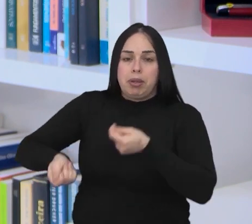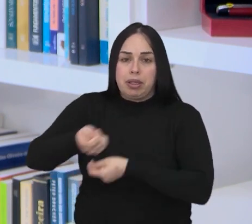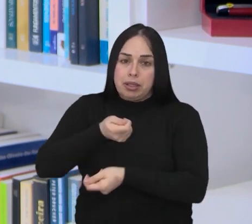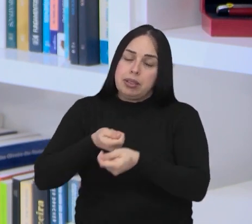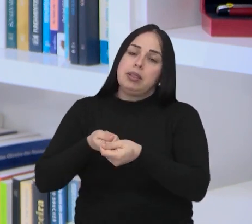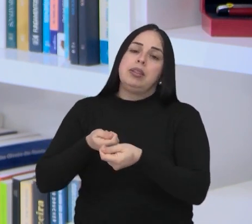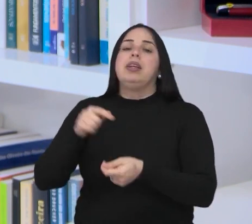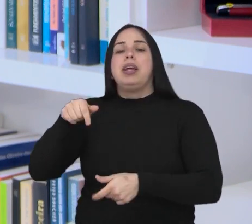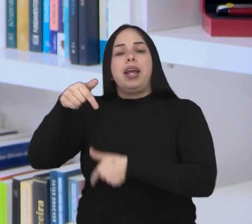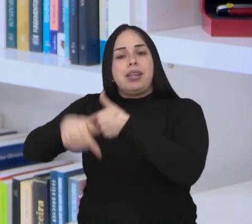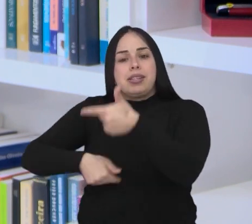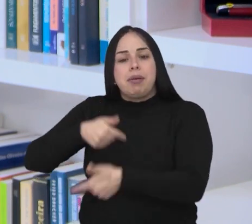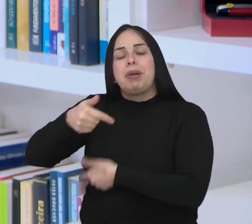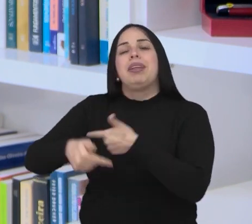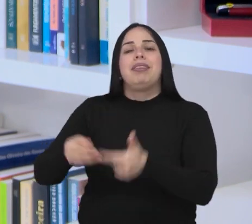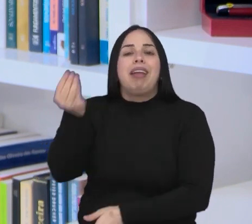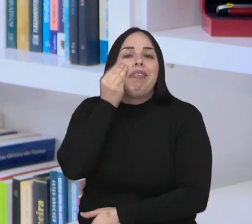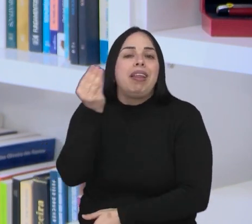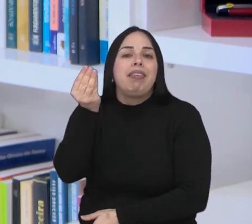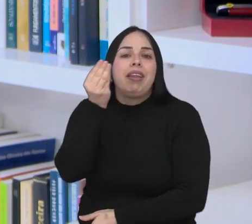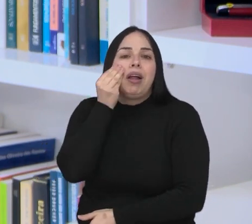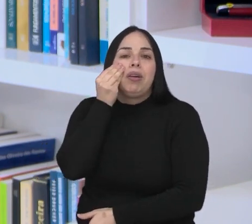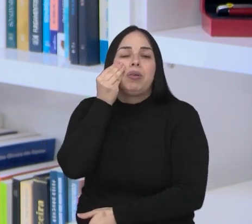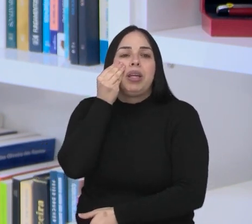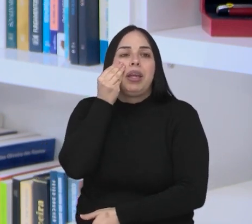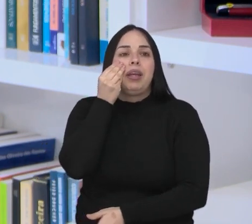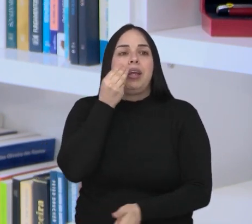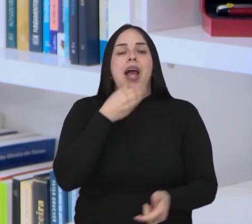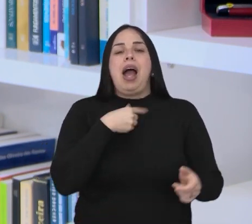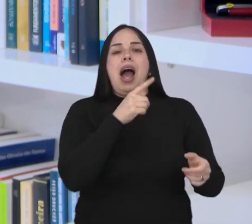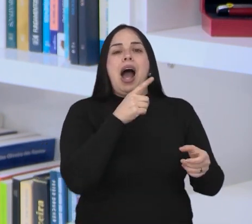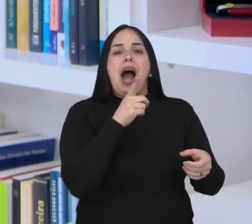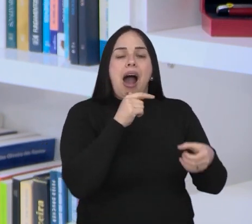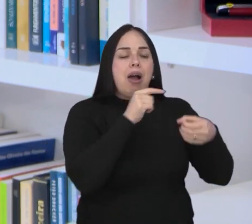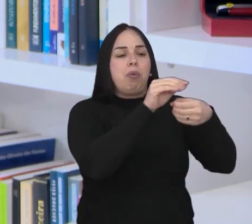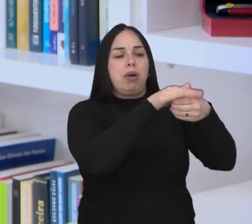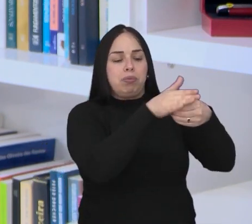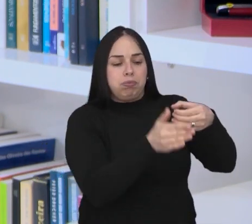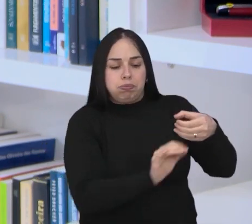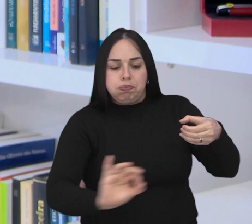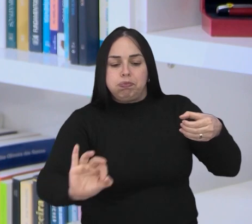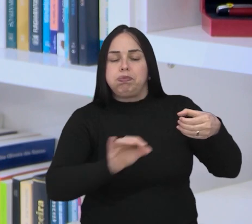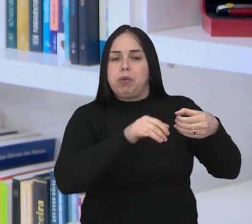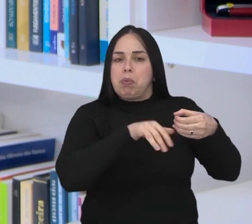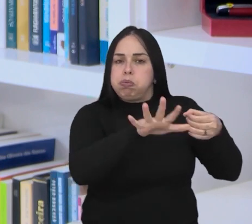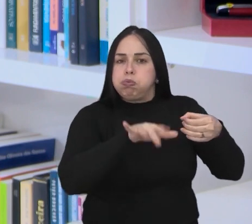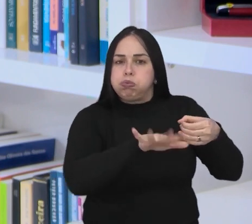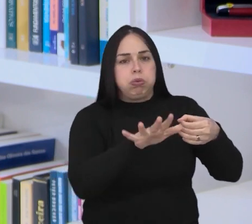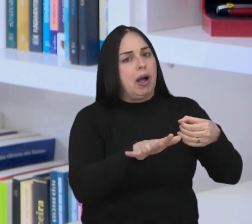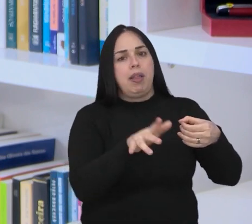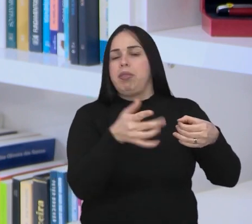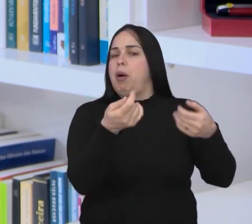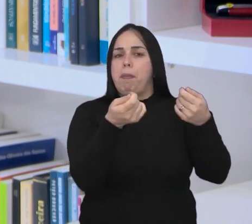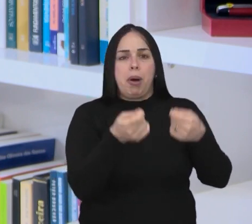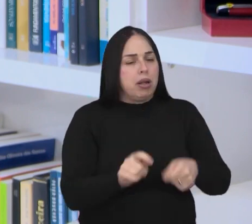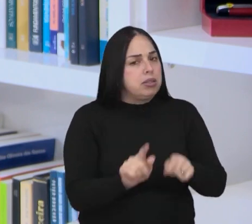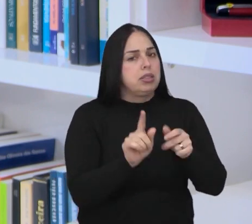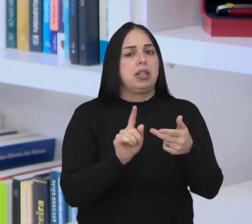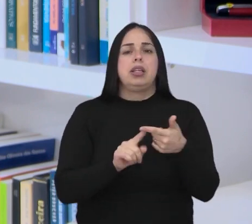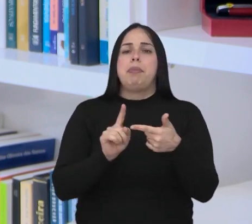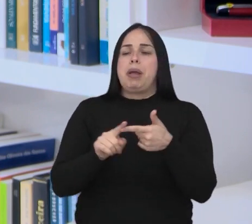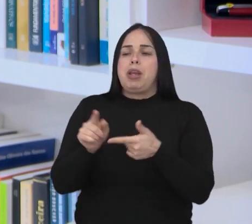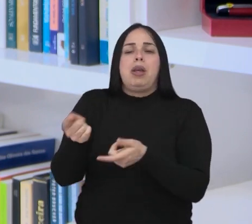rentabilidade sobre o capital investido. Eles trabalham para diminuir, por exemplo, desperdícios, investimentos em